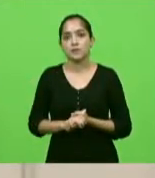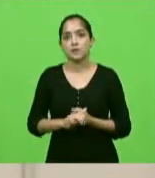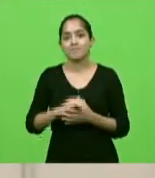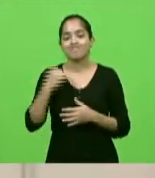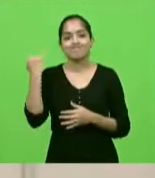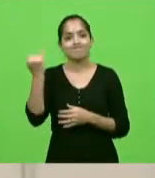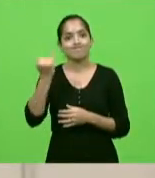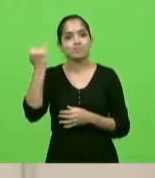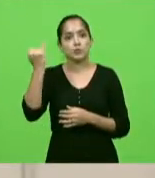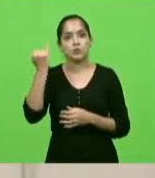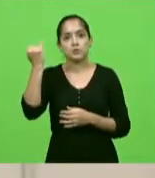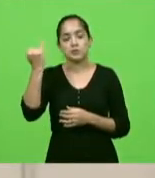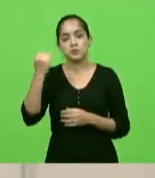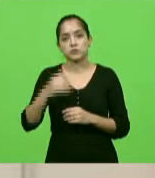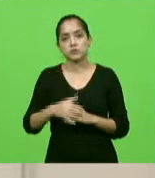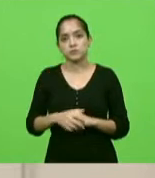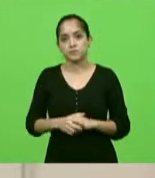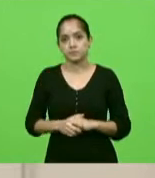fundamental